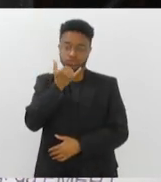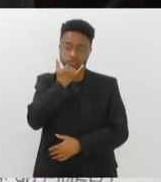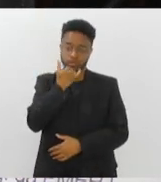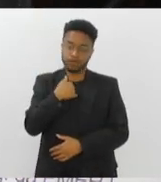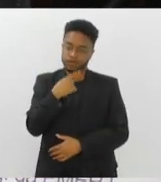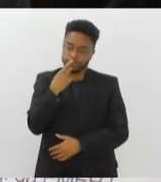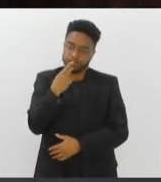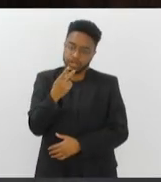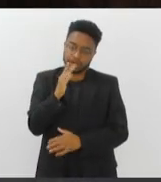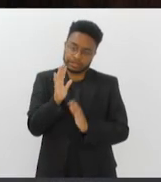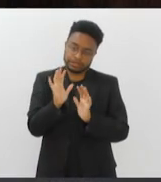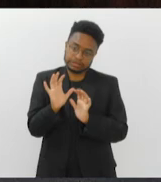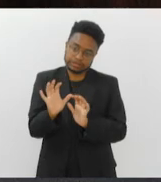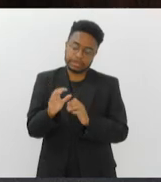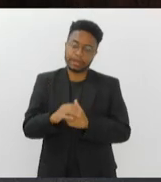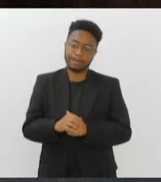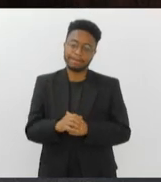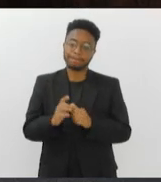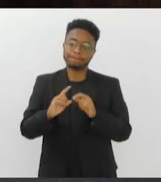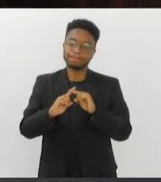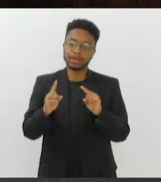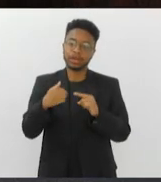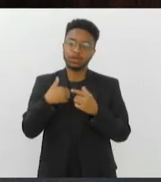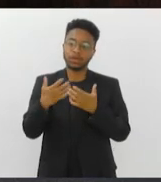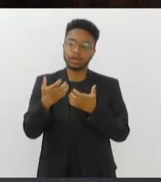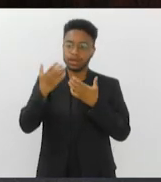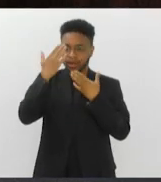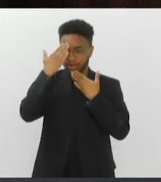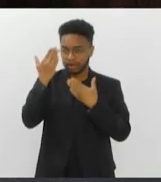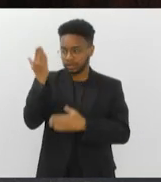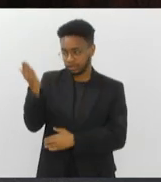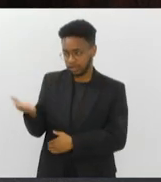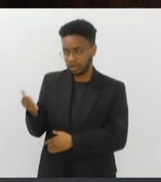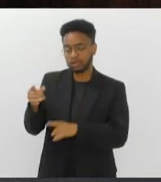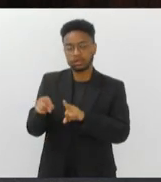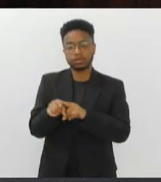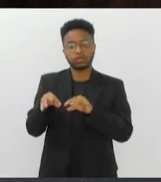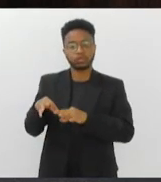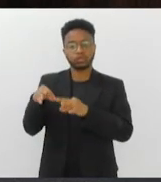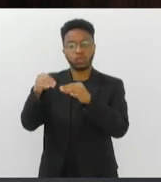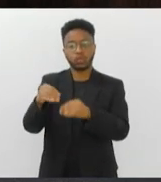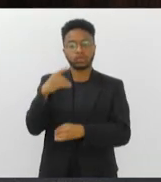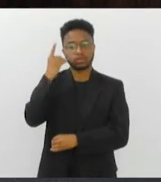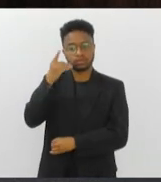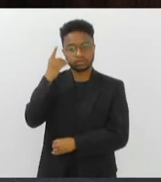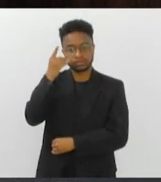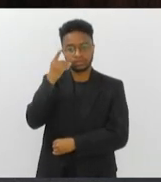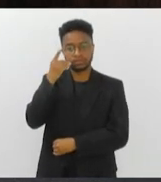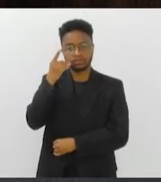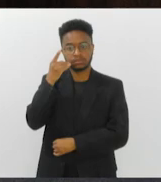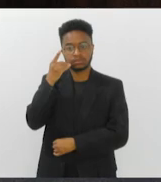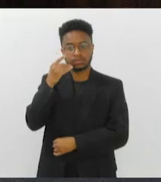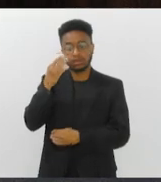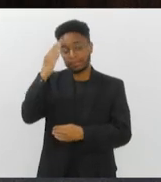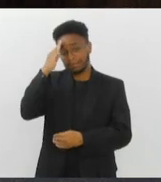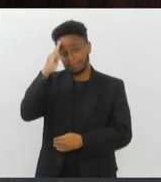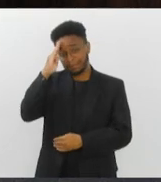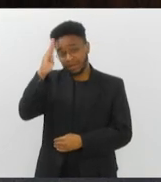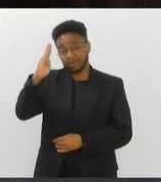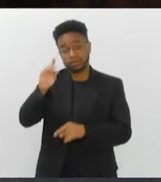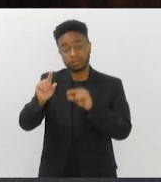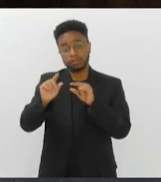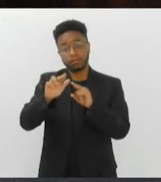assim, mas eu gostaria de agradecer a senhora e a todos os parlamentares, principalmente por dar a luz